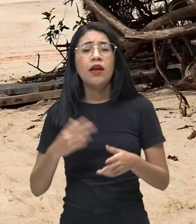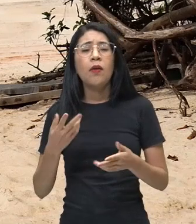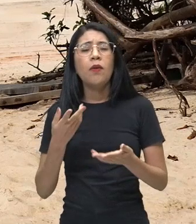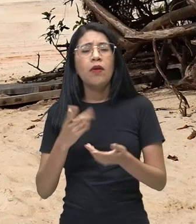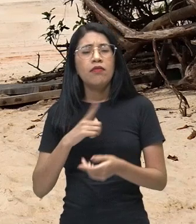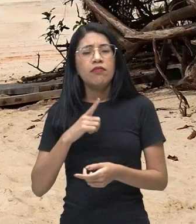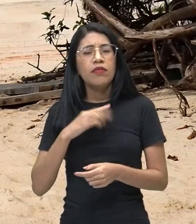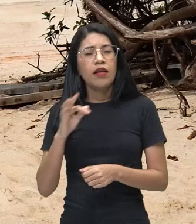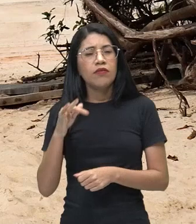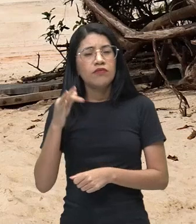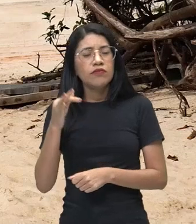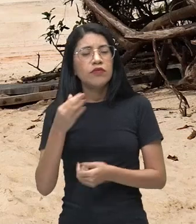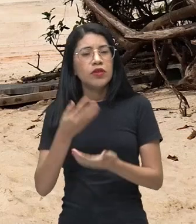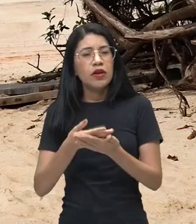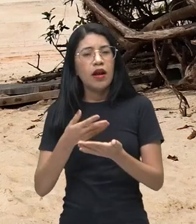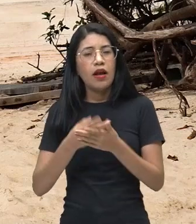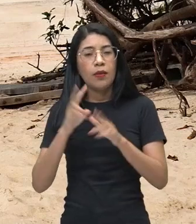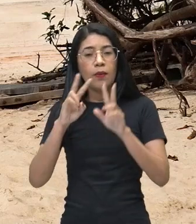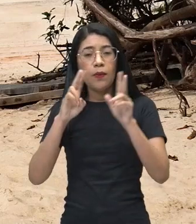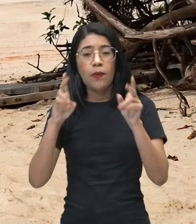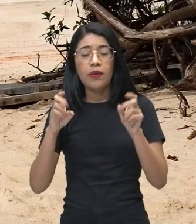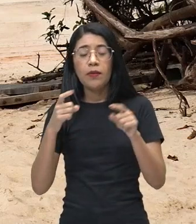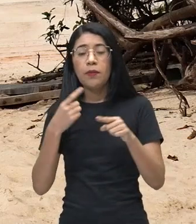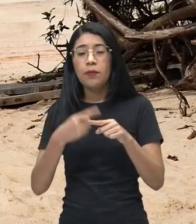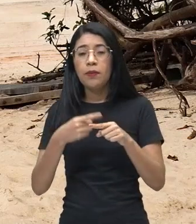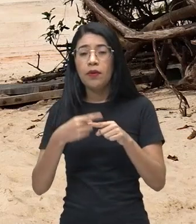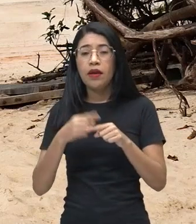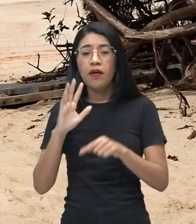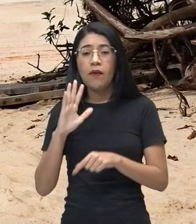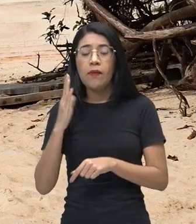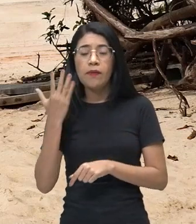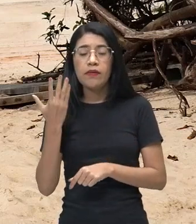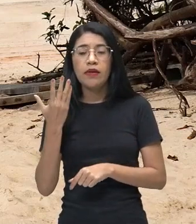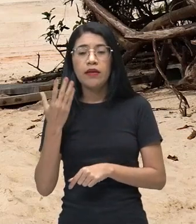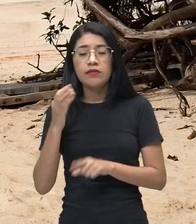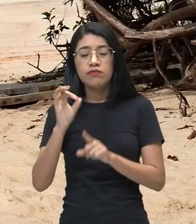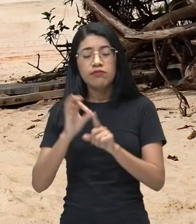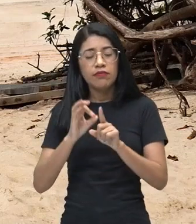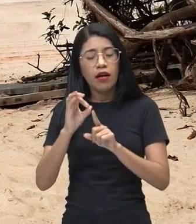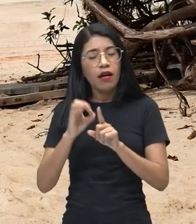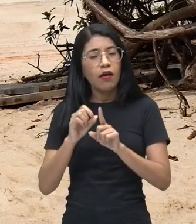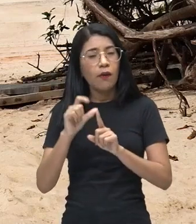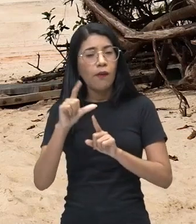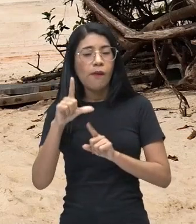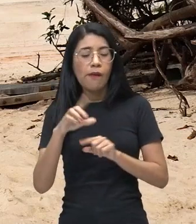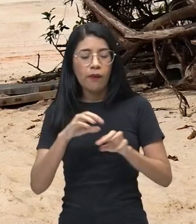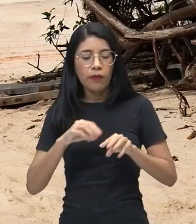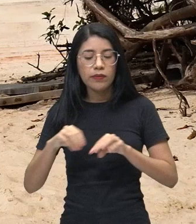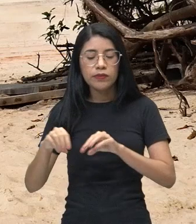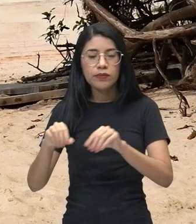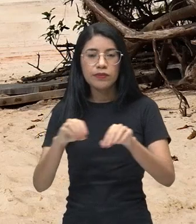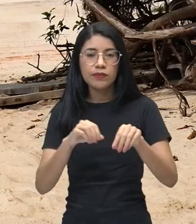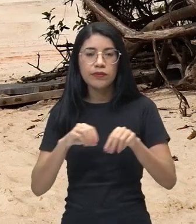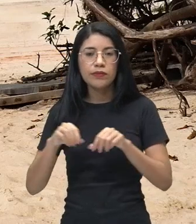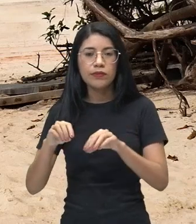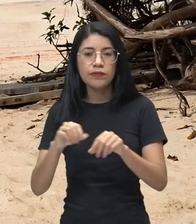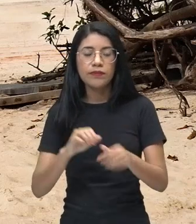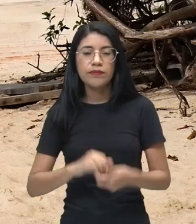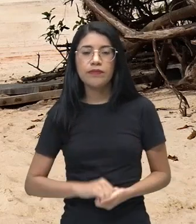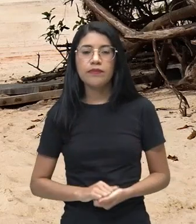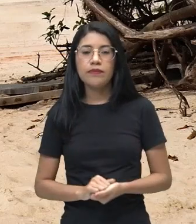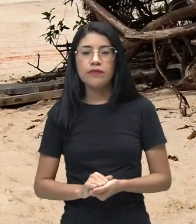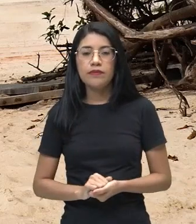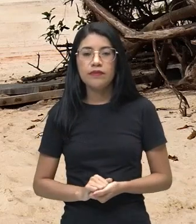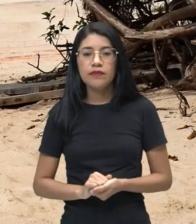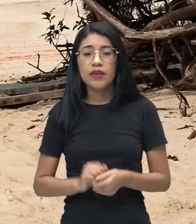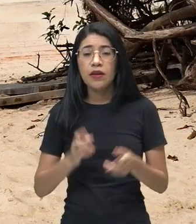fala sobre por que ocorre aí essa temperatura, essa quentura aqui na areia. Observa comigo